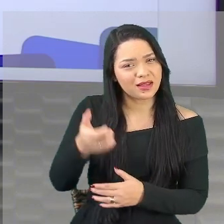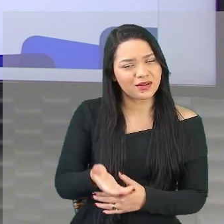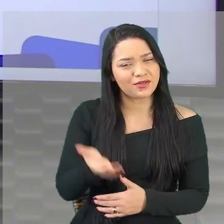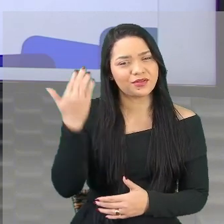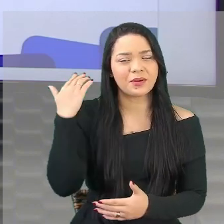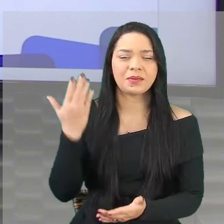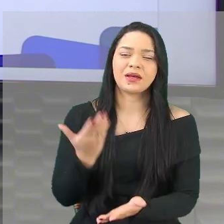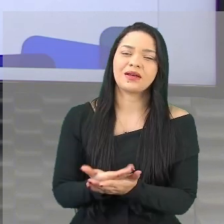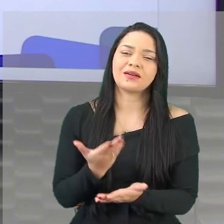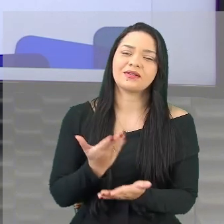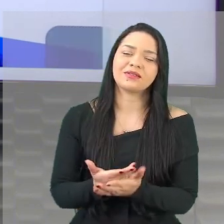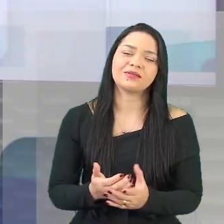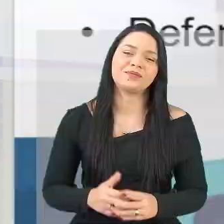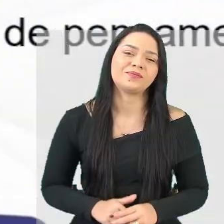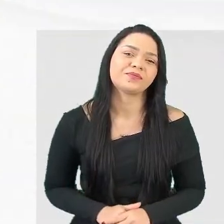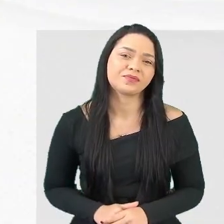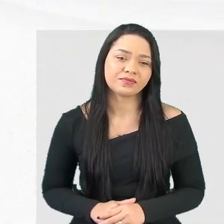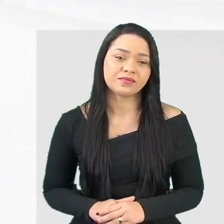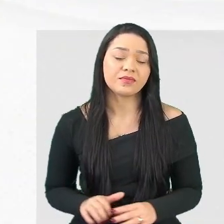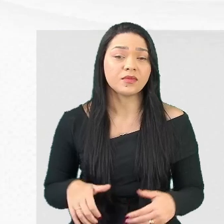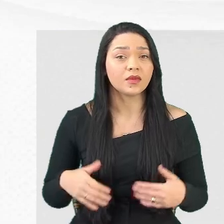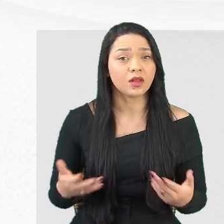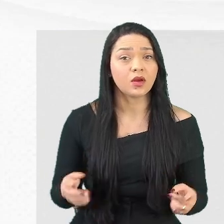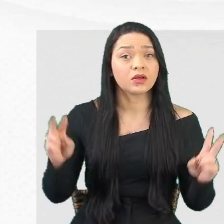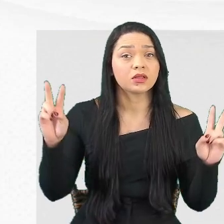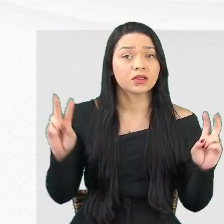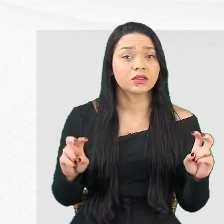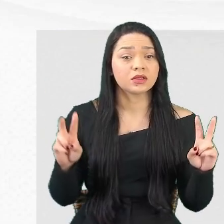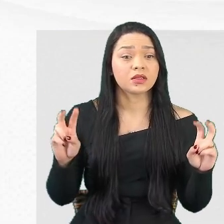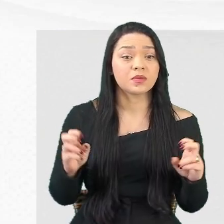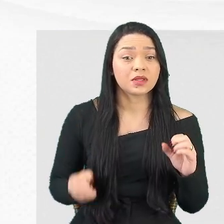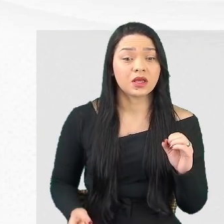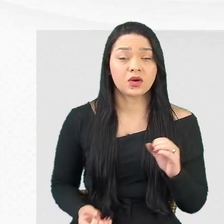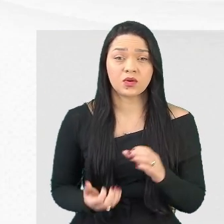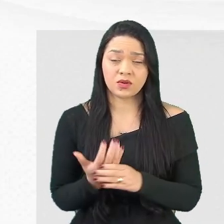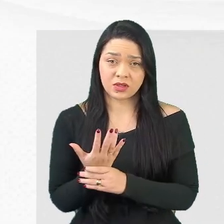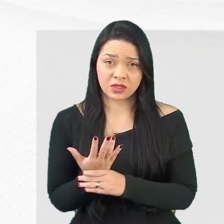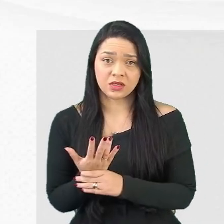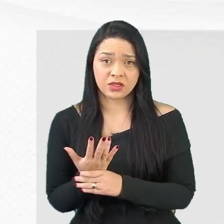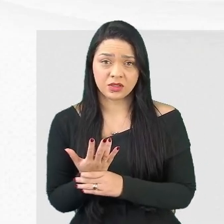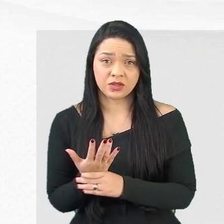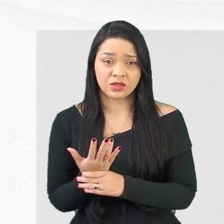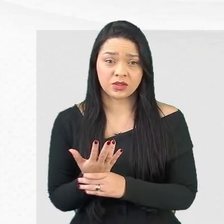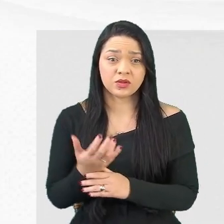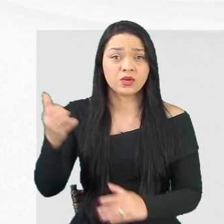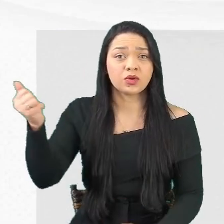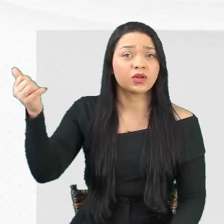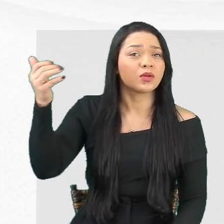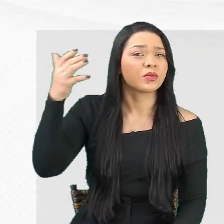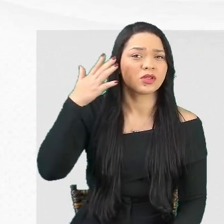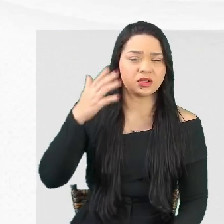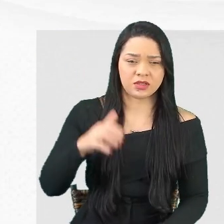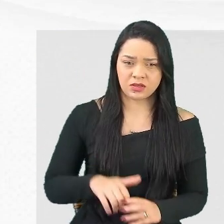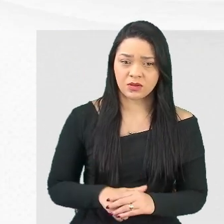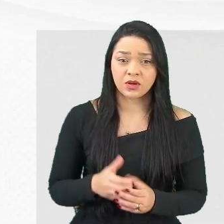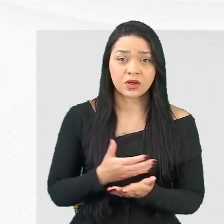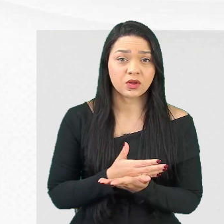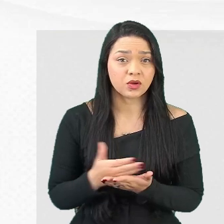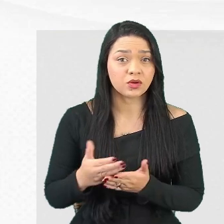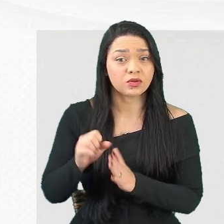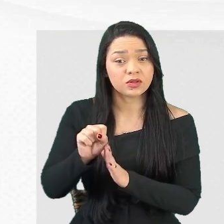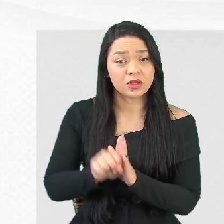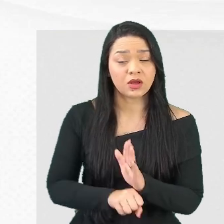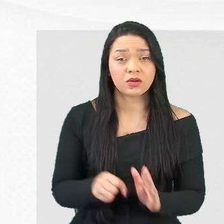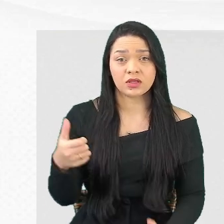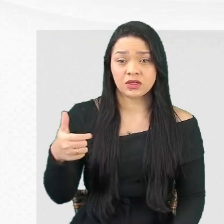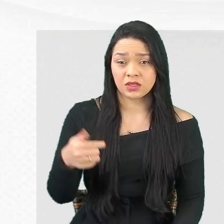nossa aula. Tratar aqui um pouquinho sobre a origem, as origens do iluminismo. Então, o iluminismo surge aí no século XVII,